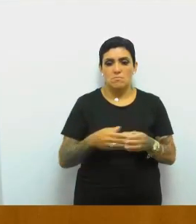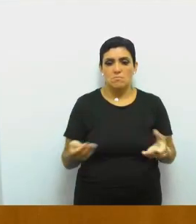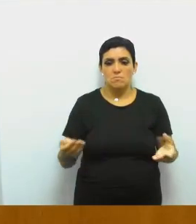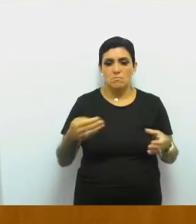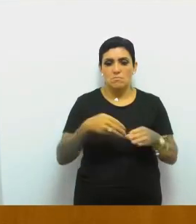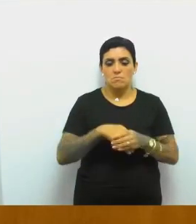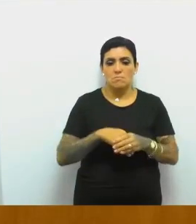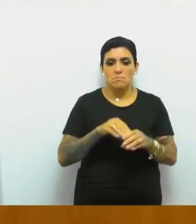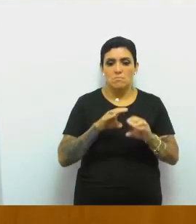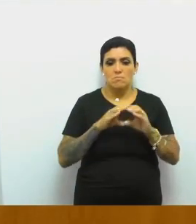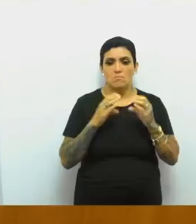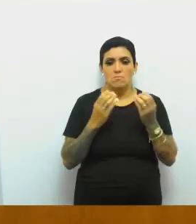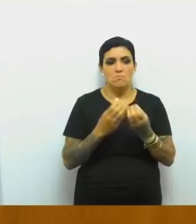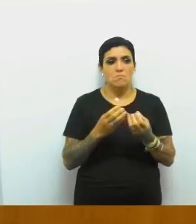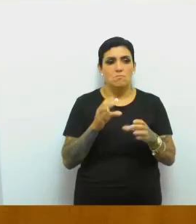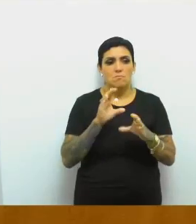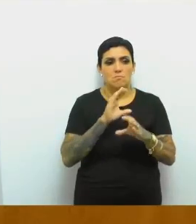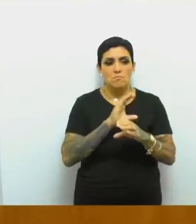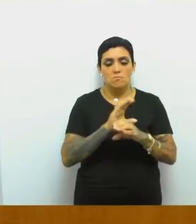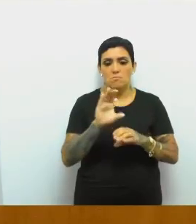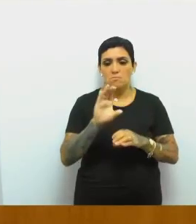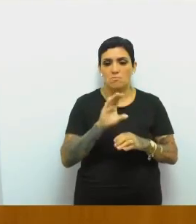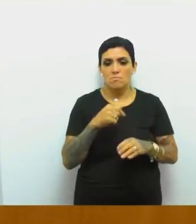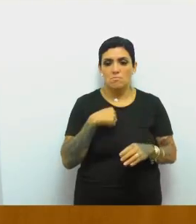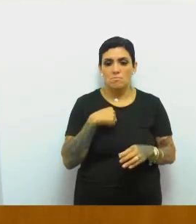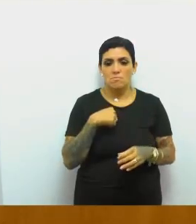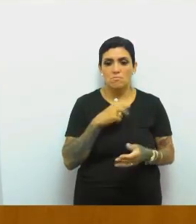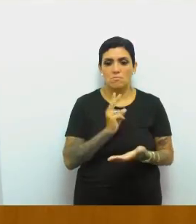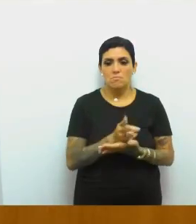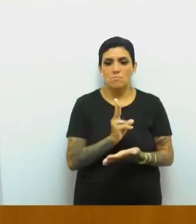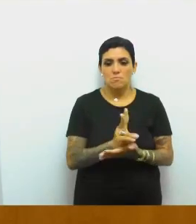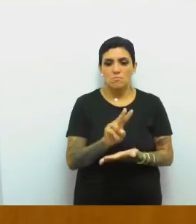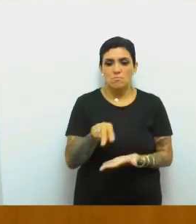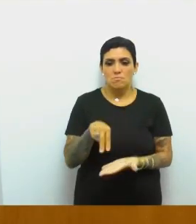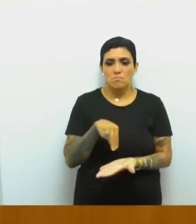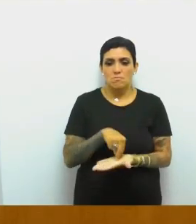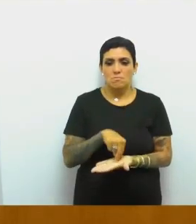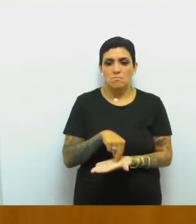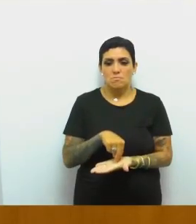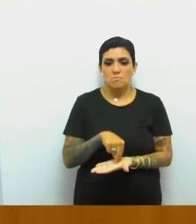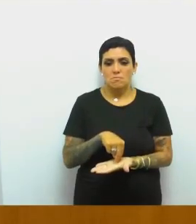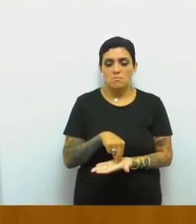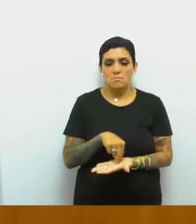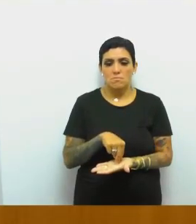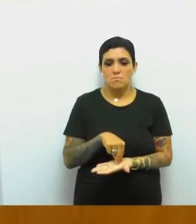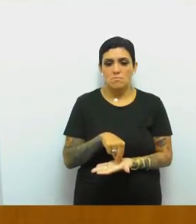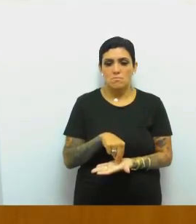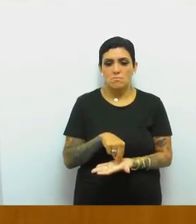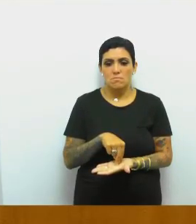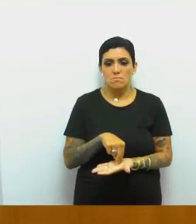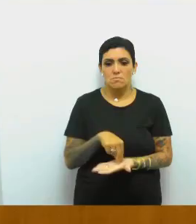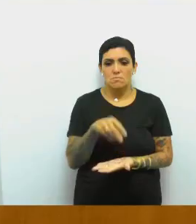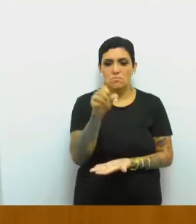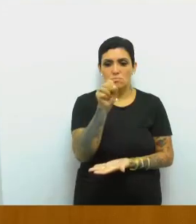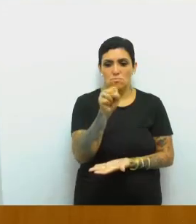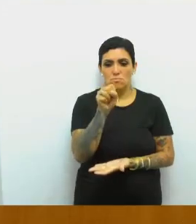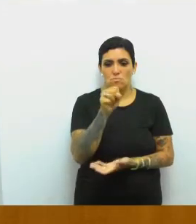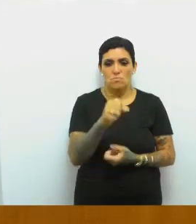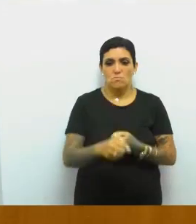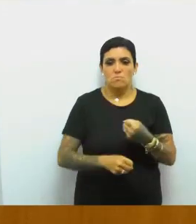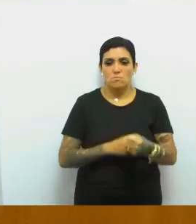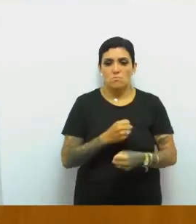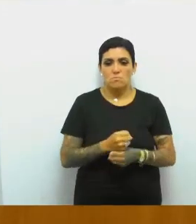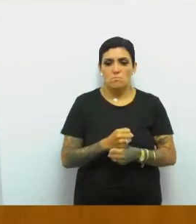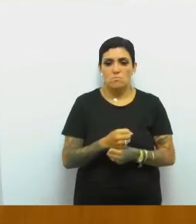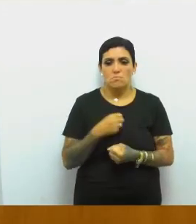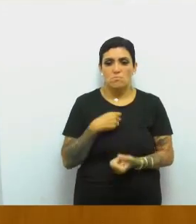assim, eu sempre tive posição, vocês todos sabem aqui, e durante 8 anos eu